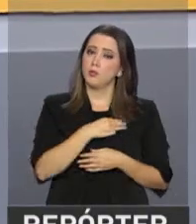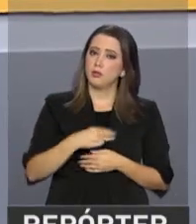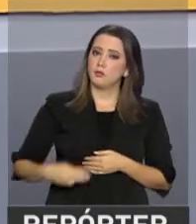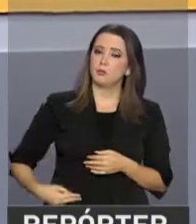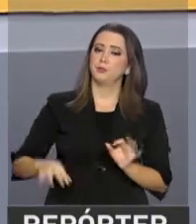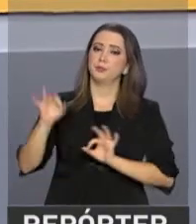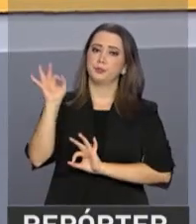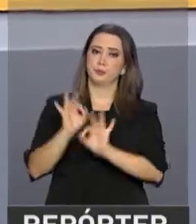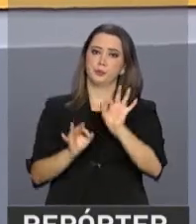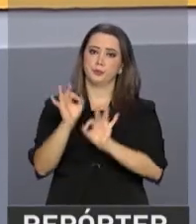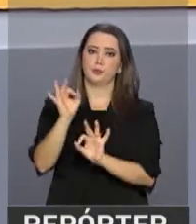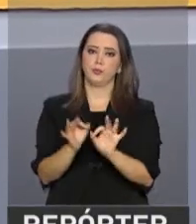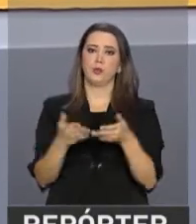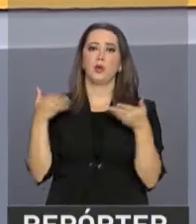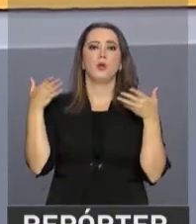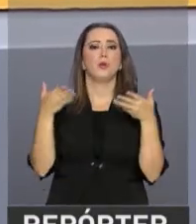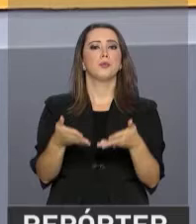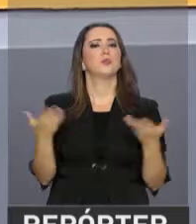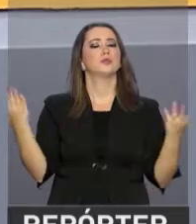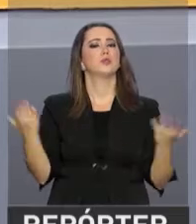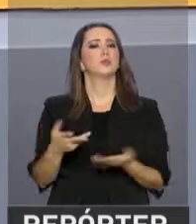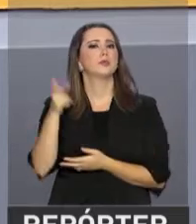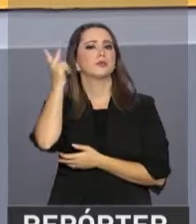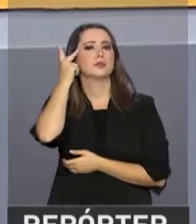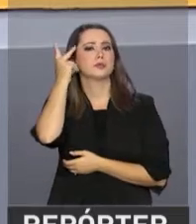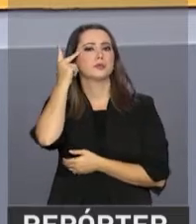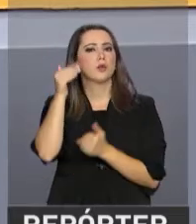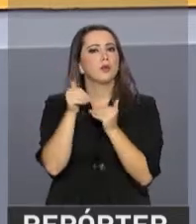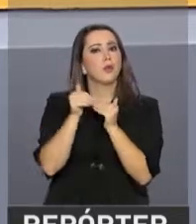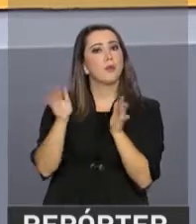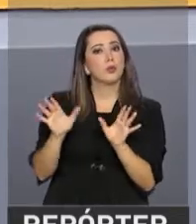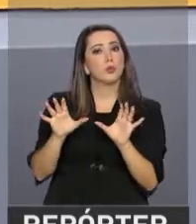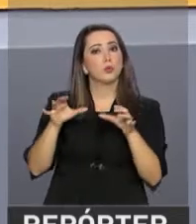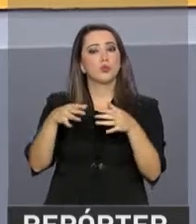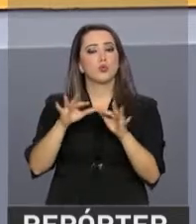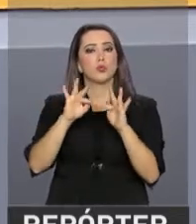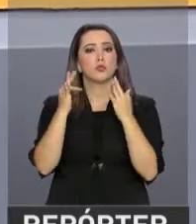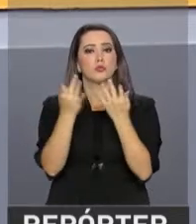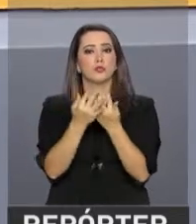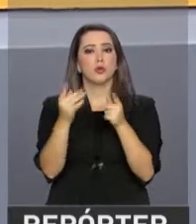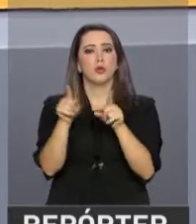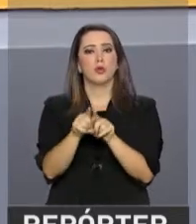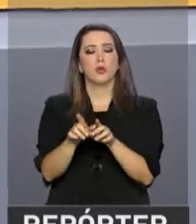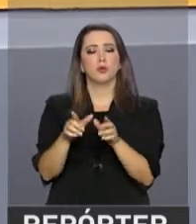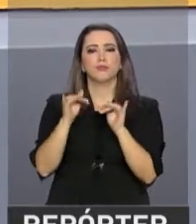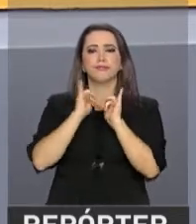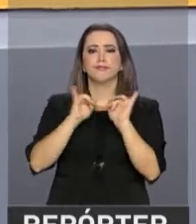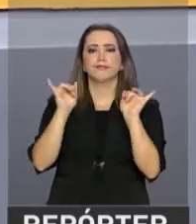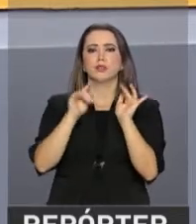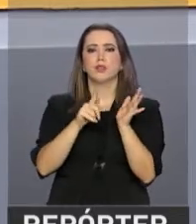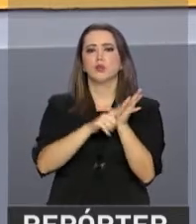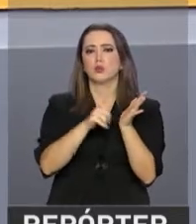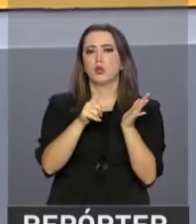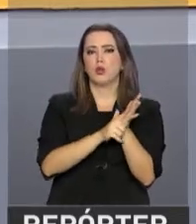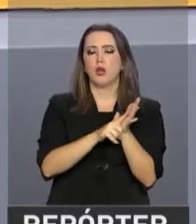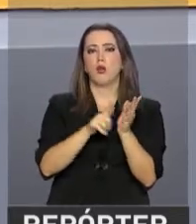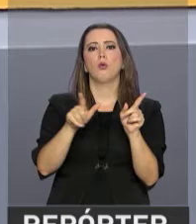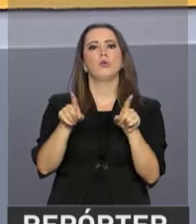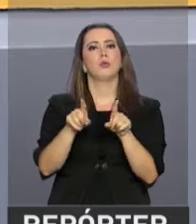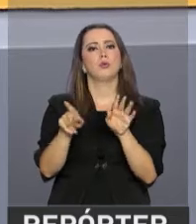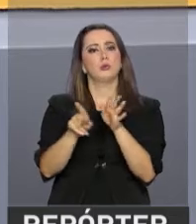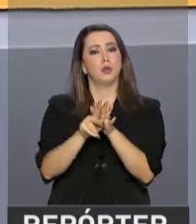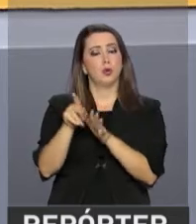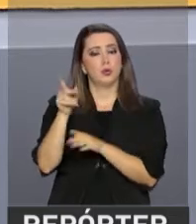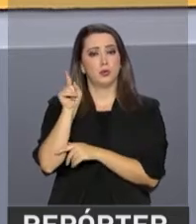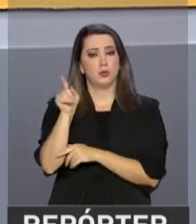diogo oliveira participou hoje em são paulo da abertura de um fórum promovido pelo jornal estadão para discutir a infraestrutura